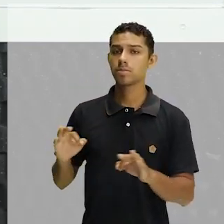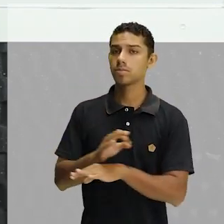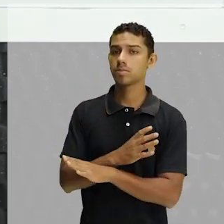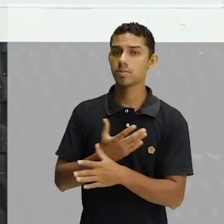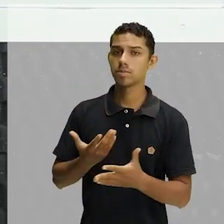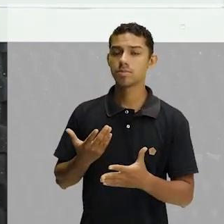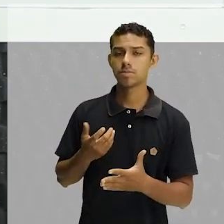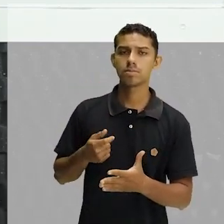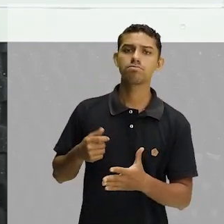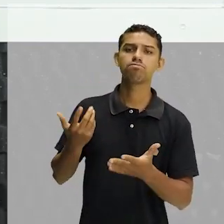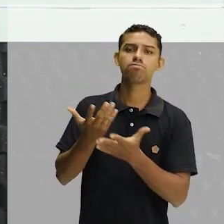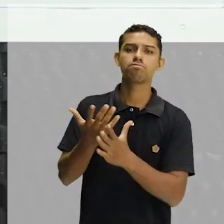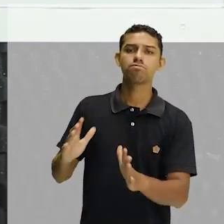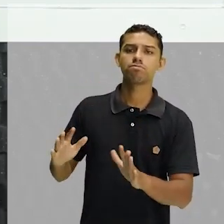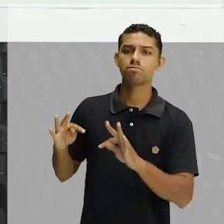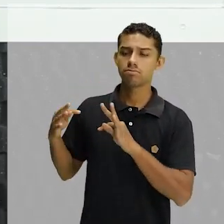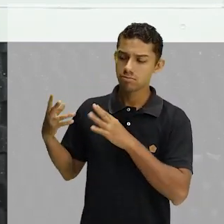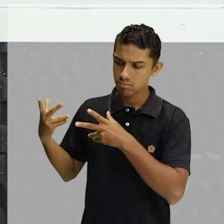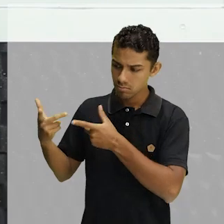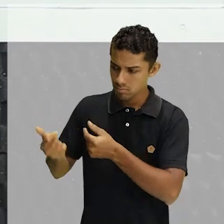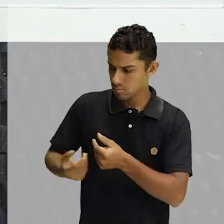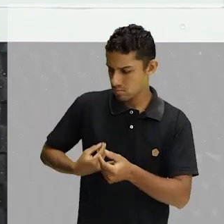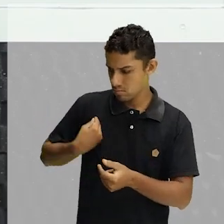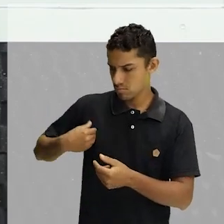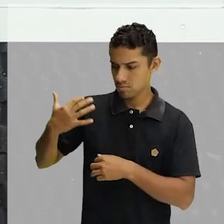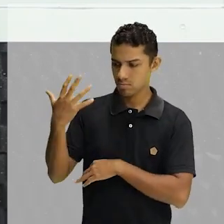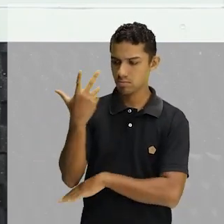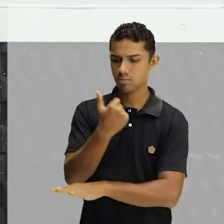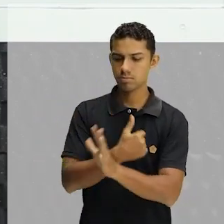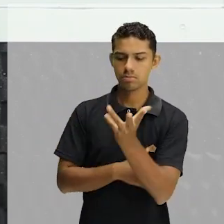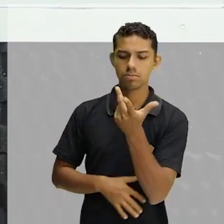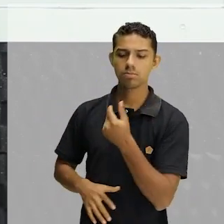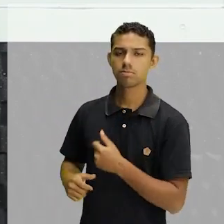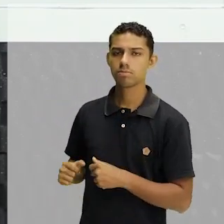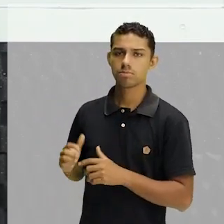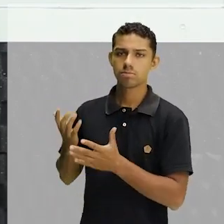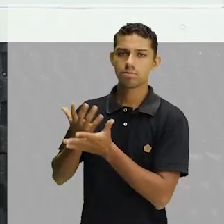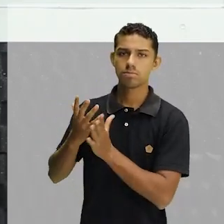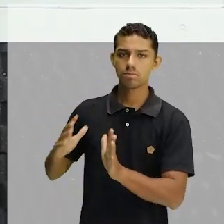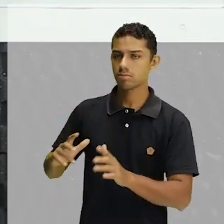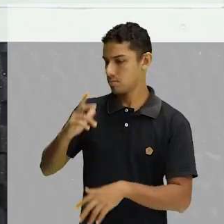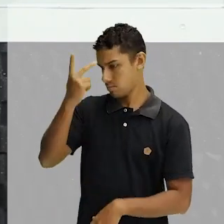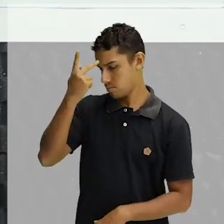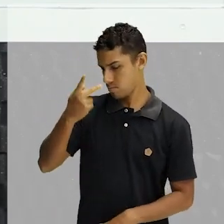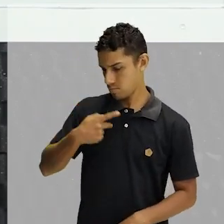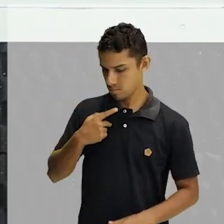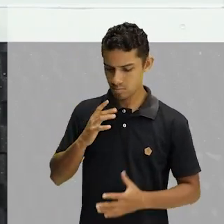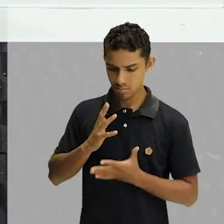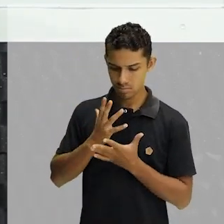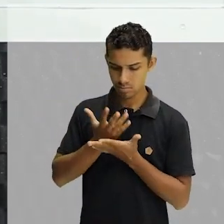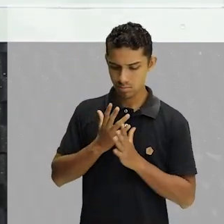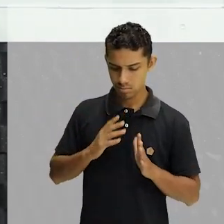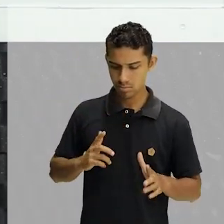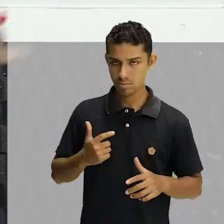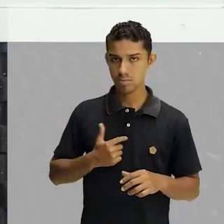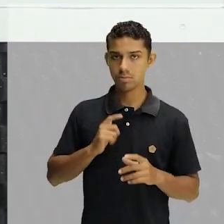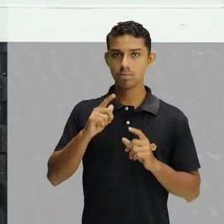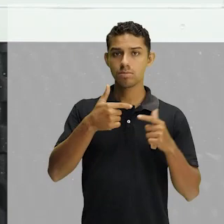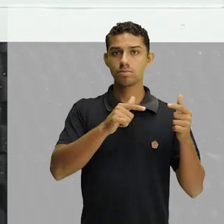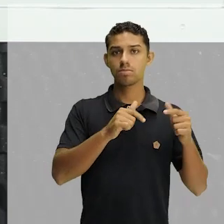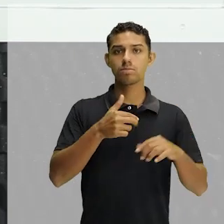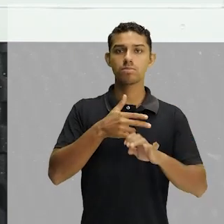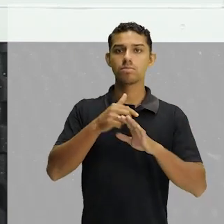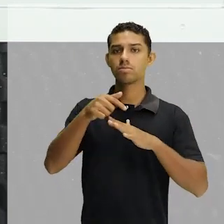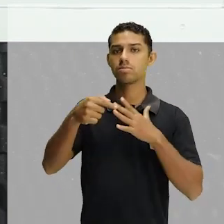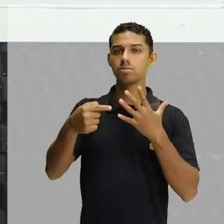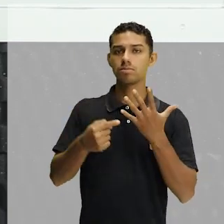Eles destruiriam tudo o que existe na natureza, destruiriam a si mesmo e destruiriam todos os